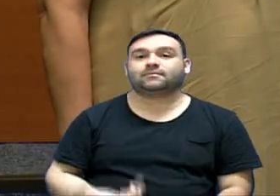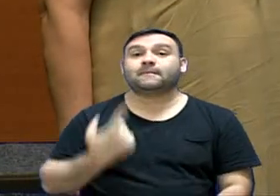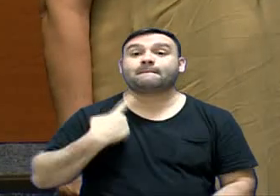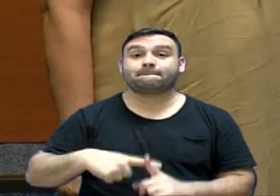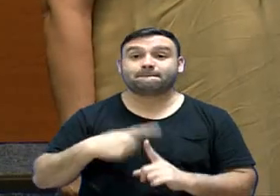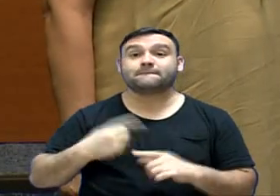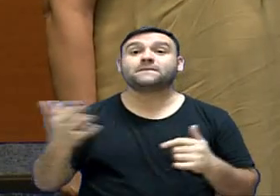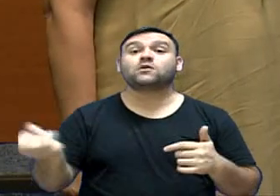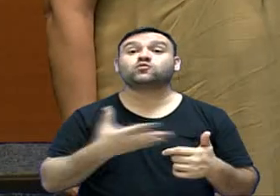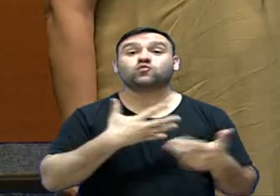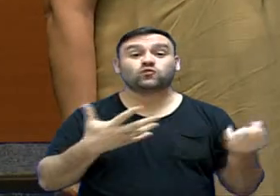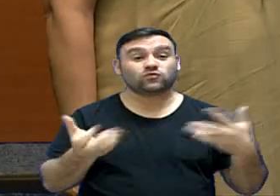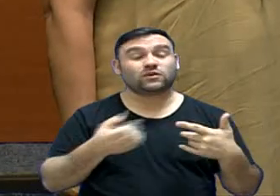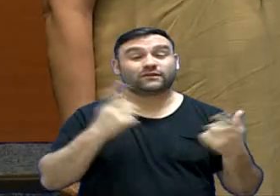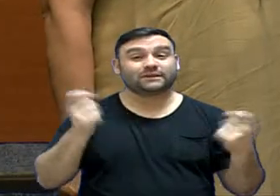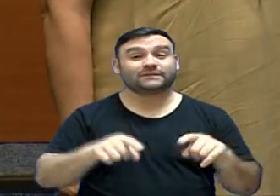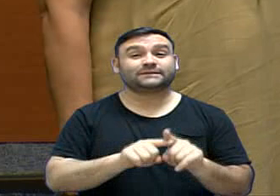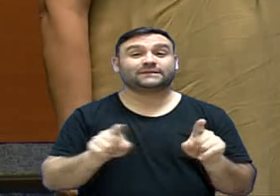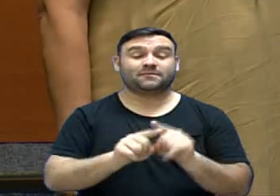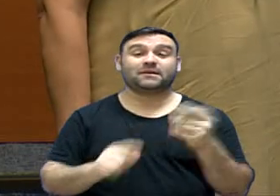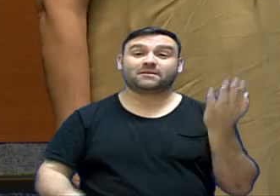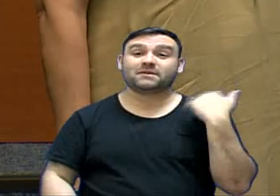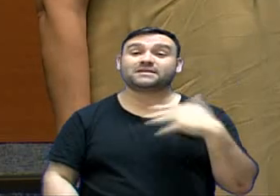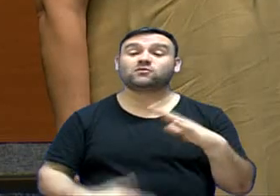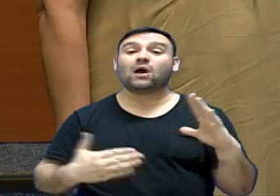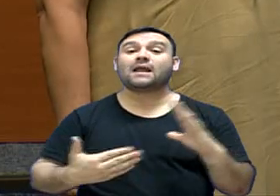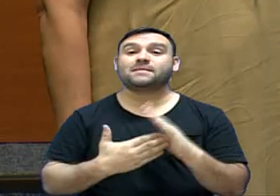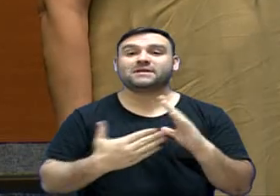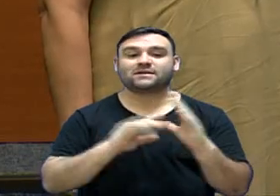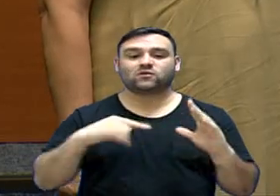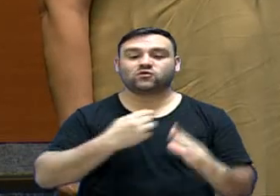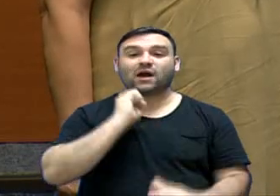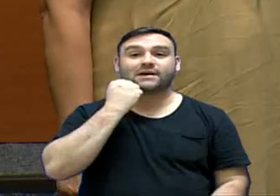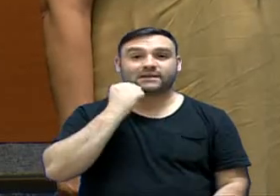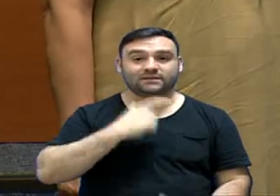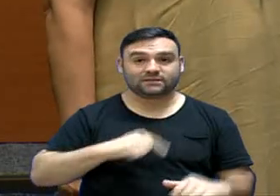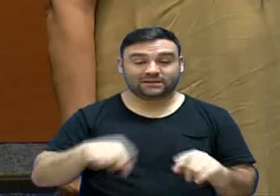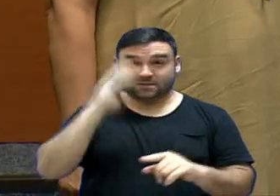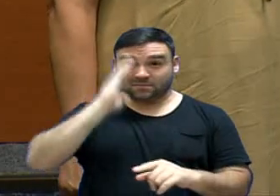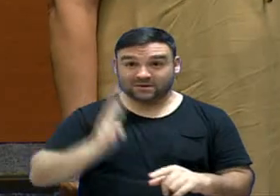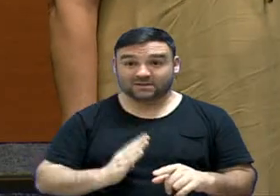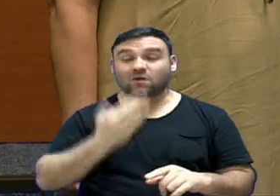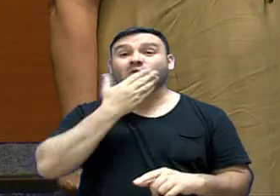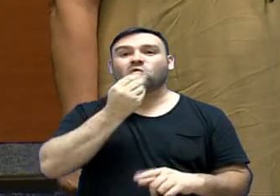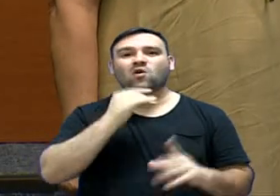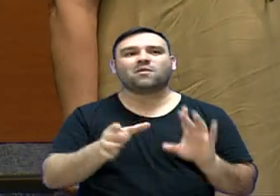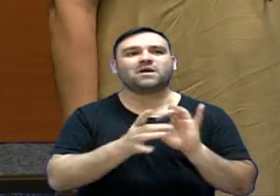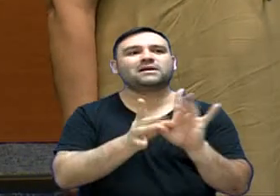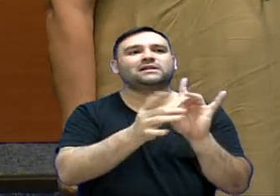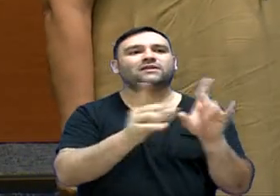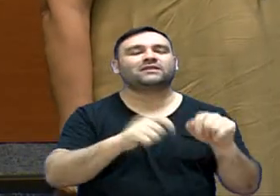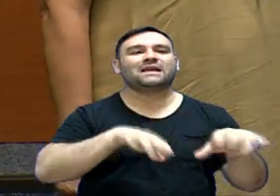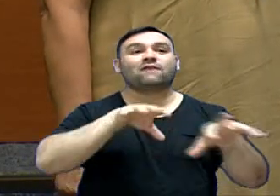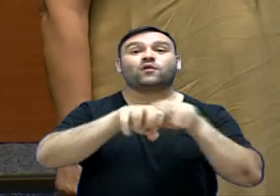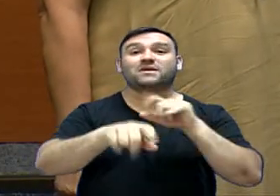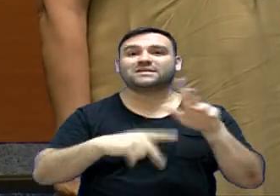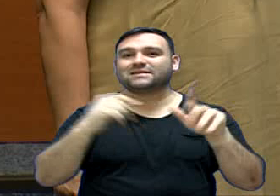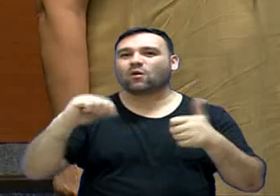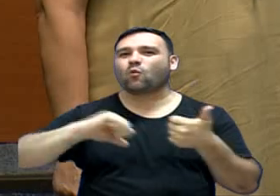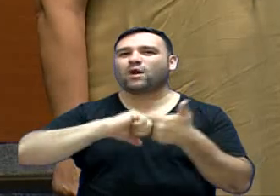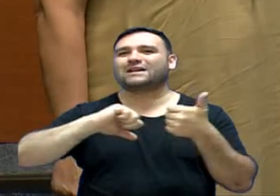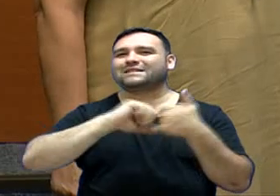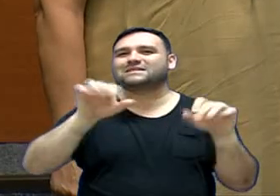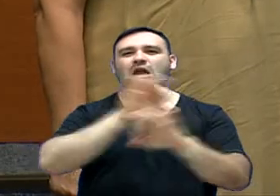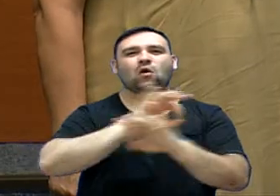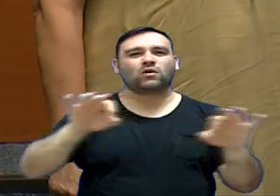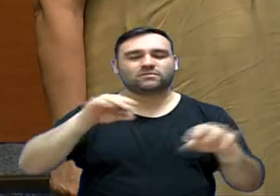que novos otorrinos, nas condições, nas limitações que nós cientistas temos no Brasil, esse homem permitindo a formação de qualidade dos nossos médicos